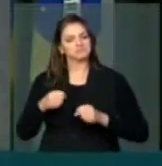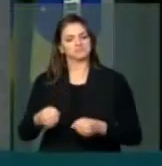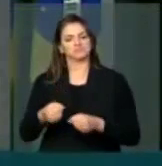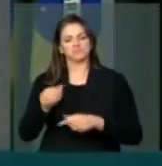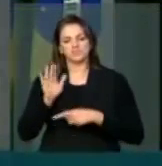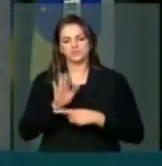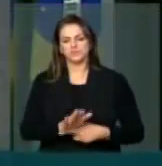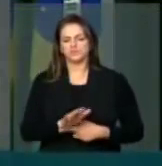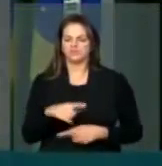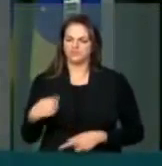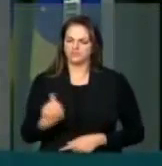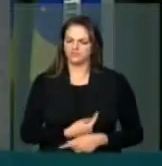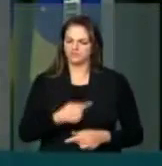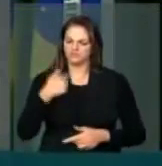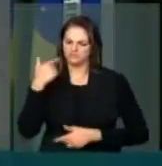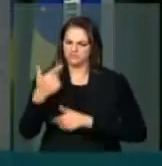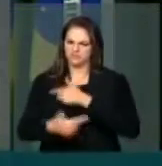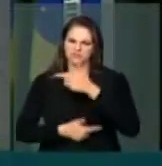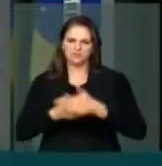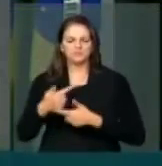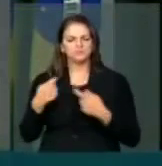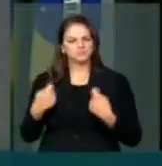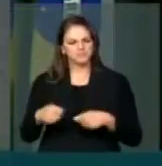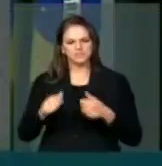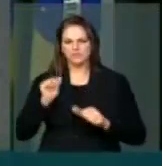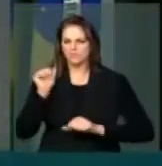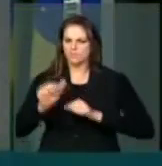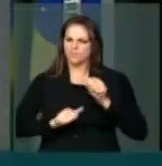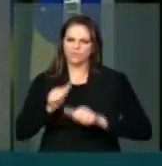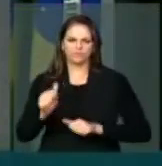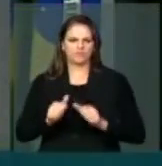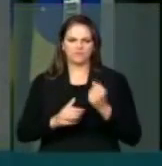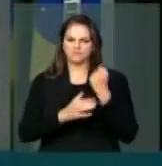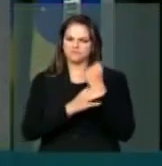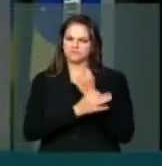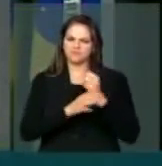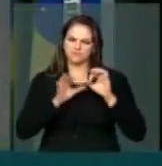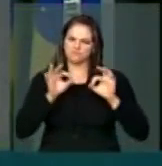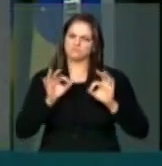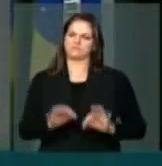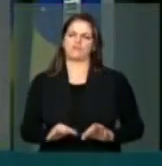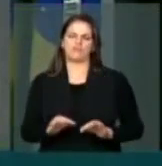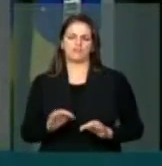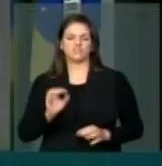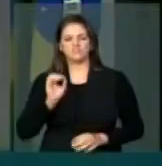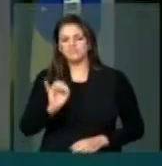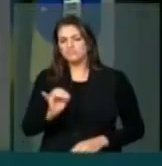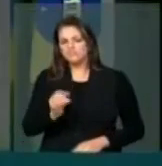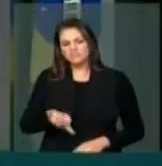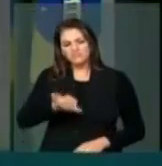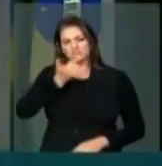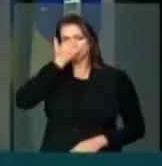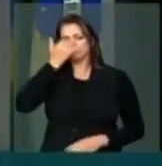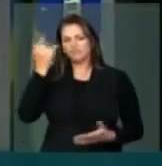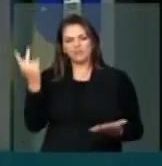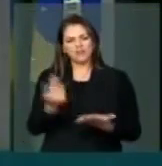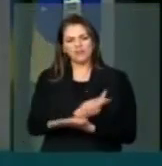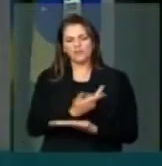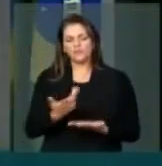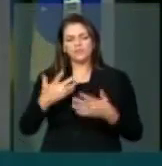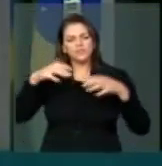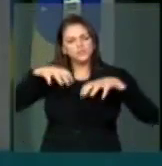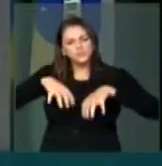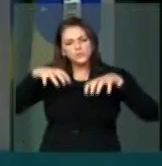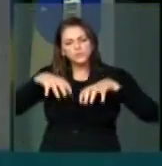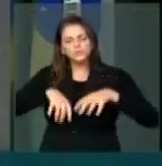Estamos já trabalhando e providenciando mudanças para que a gente possa, num evento como esse, excesso de chuva, doenças que ocorreram,